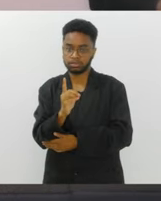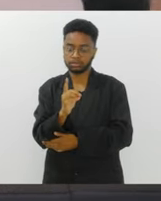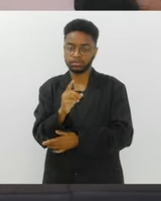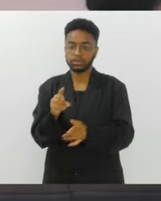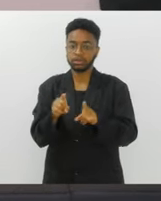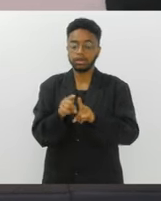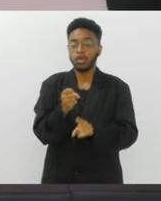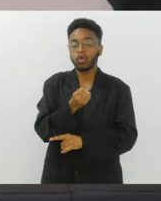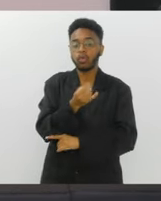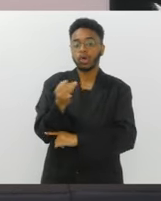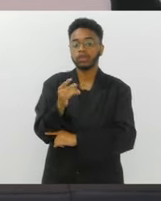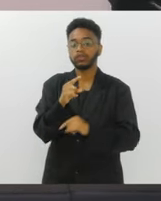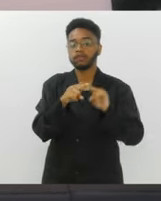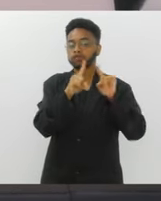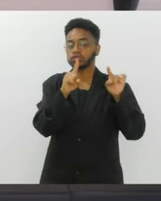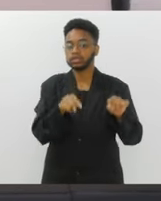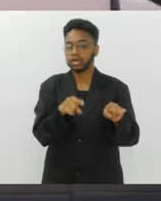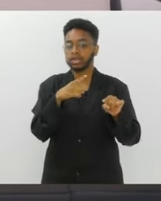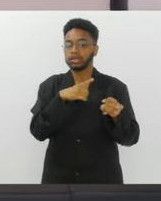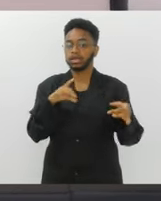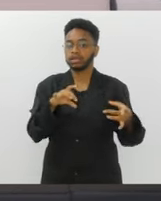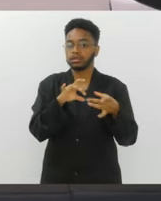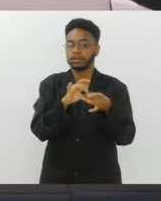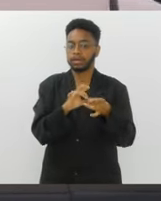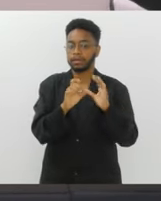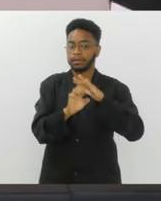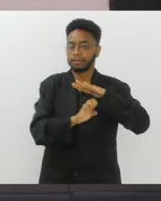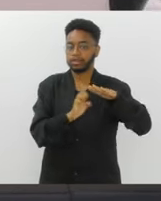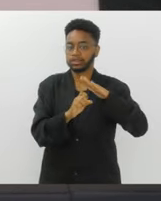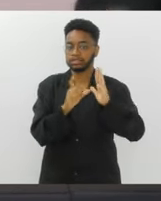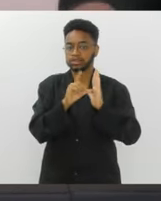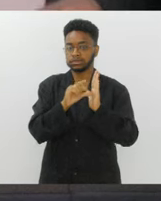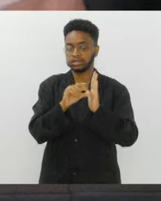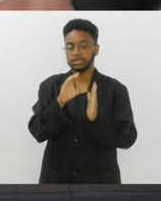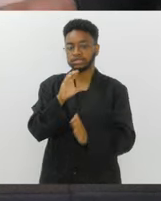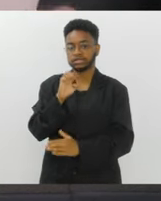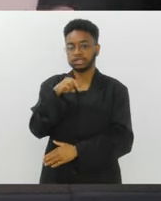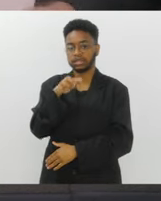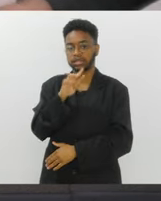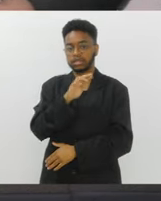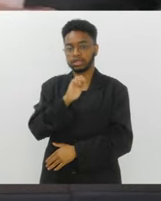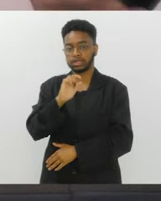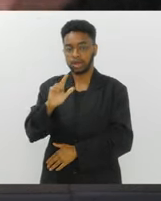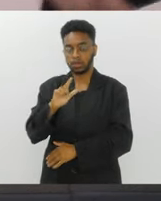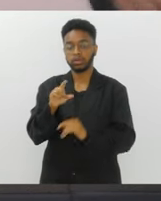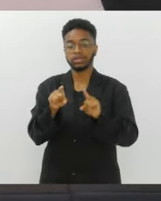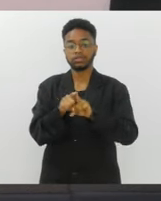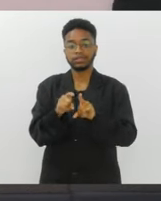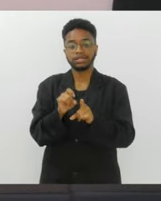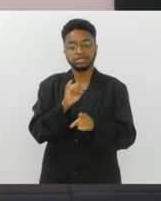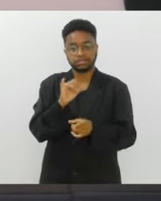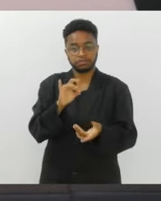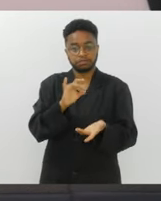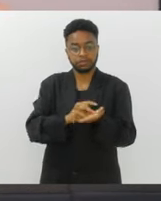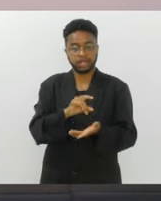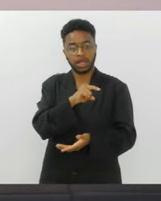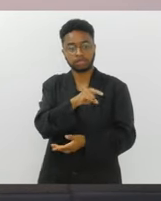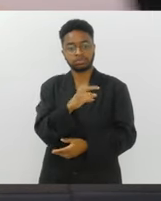quantos funcionários tem a Central, e se a Central, de forma